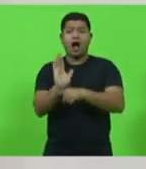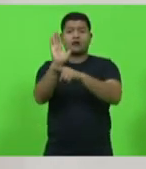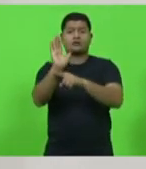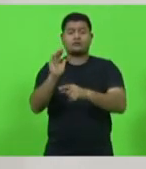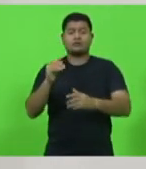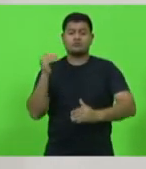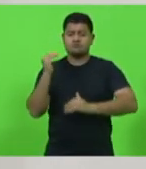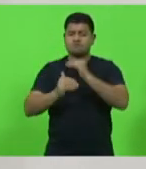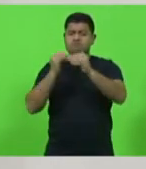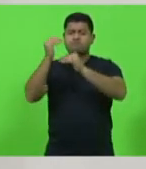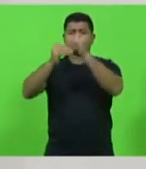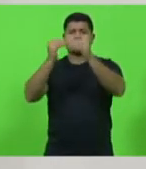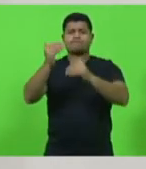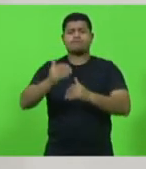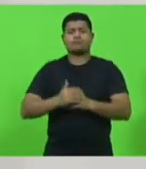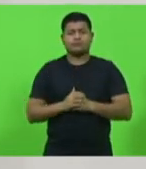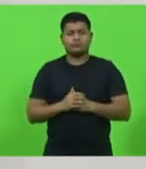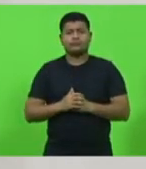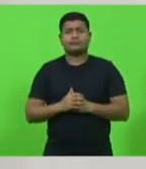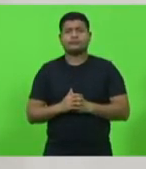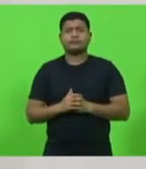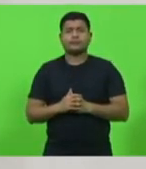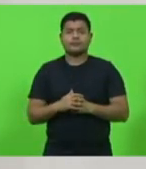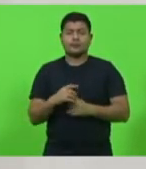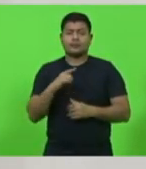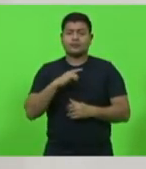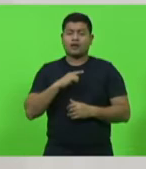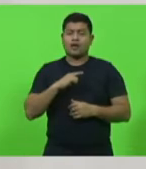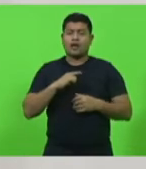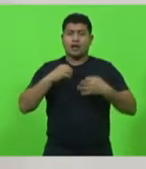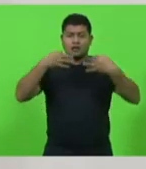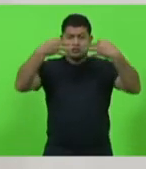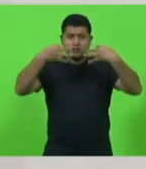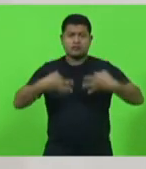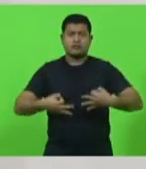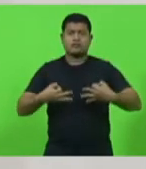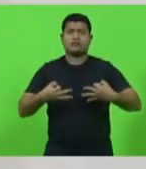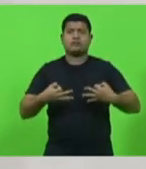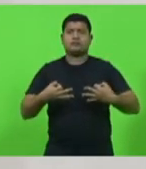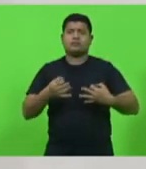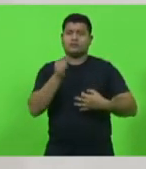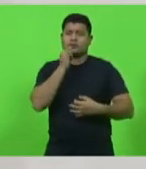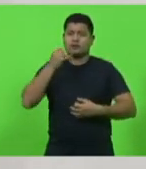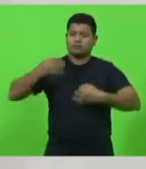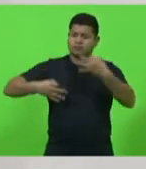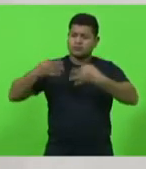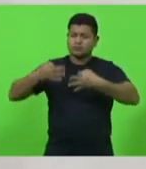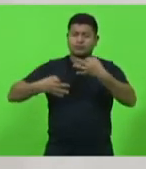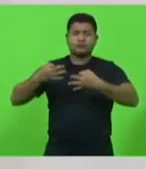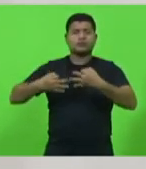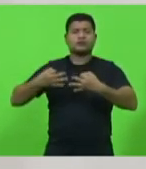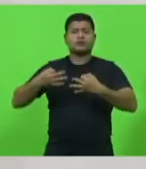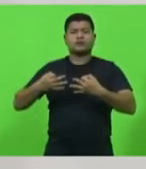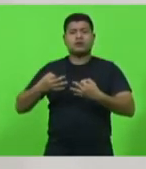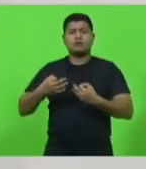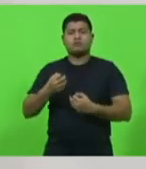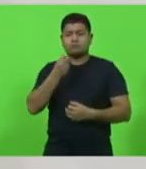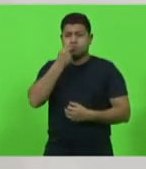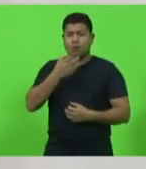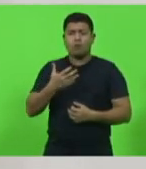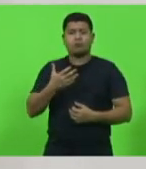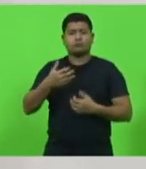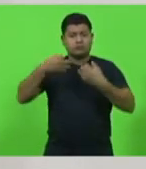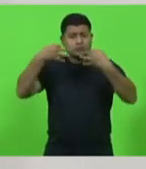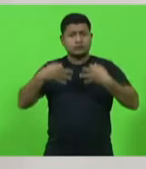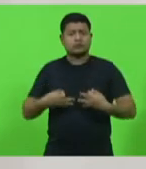o Estado acontecer. Ter uma justiça eficiente, justa, ela tem que ser